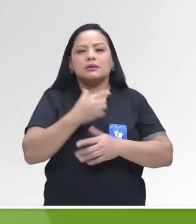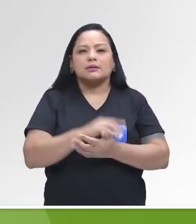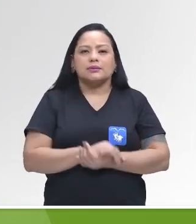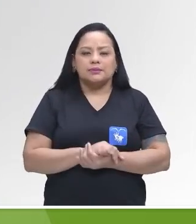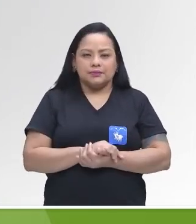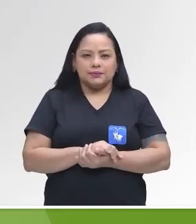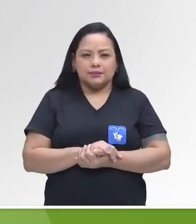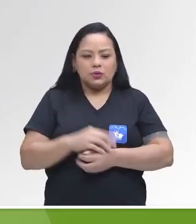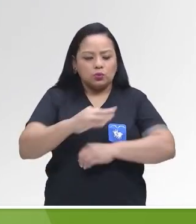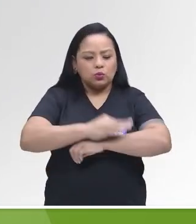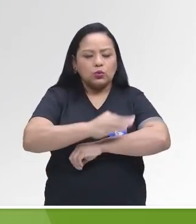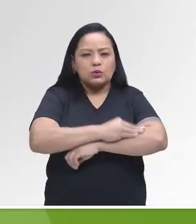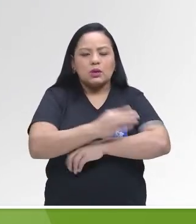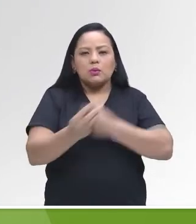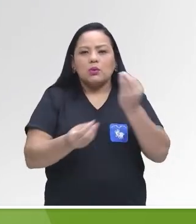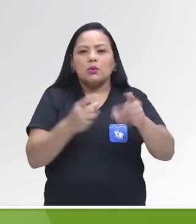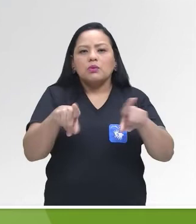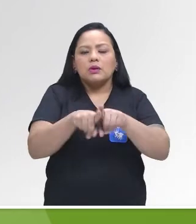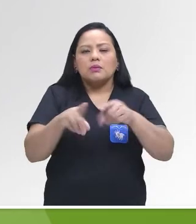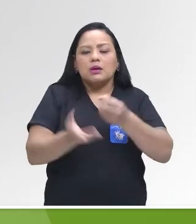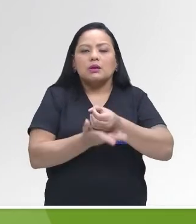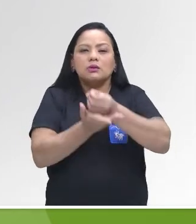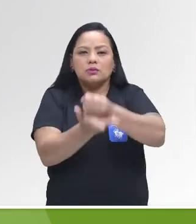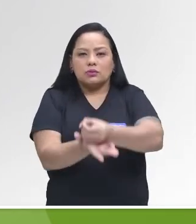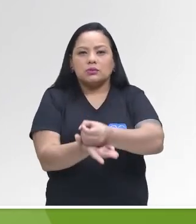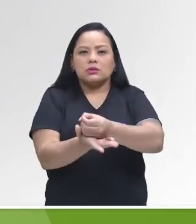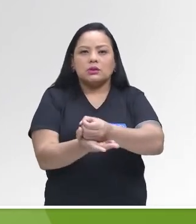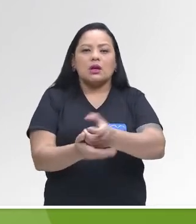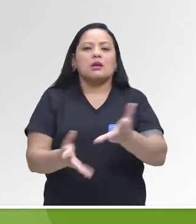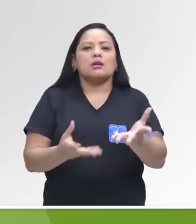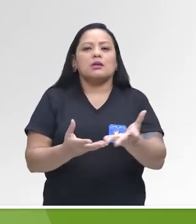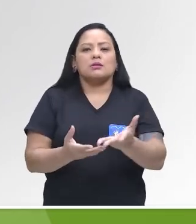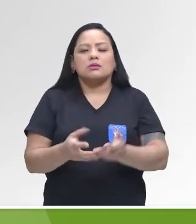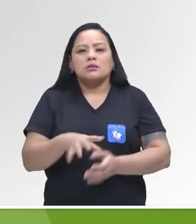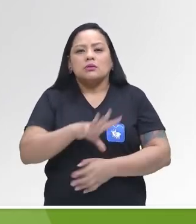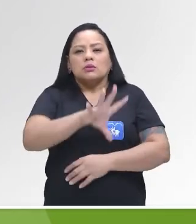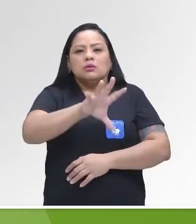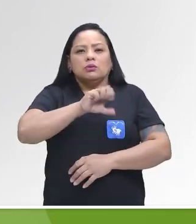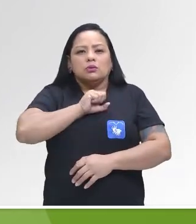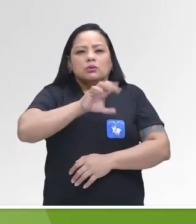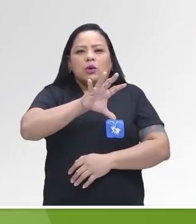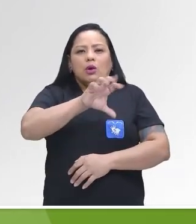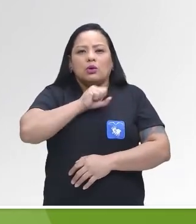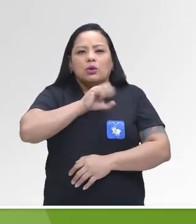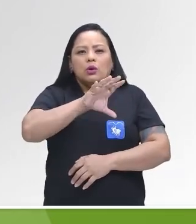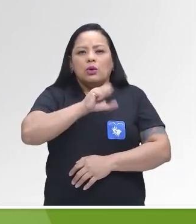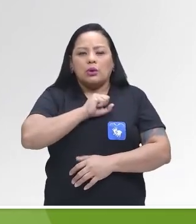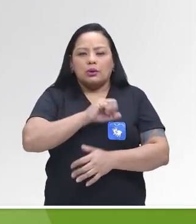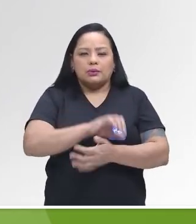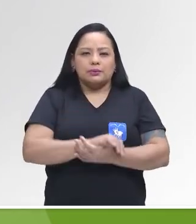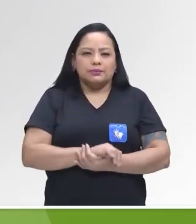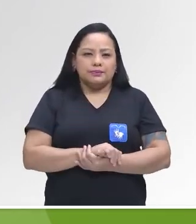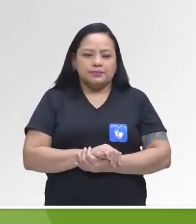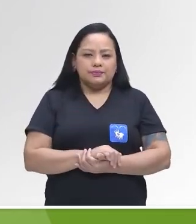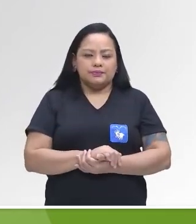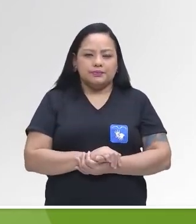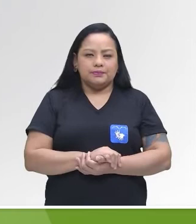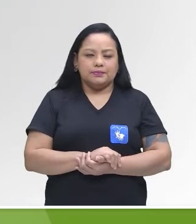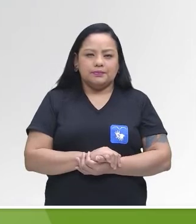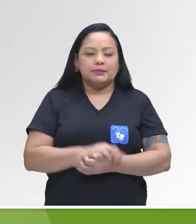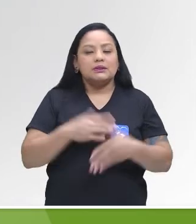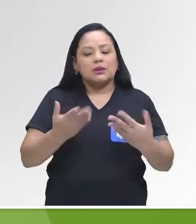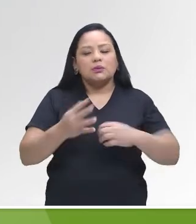garganta deles, né? Vai também ajudar na troca ali de gases com o ambiente, ok? E aí,